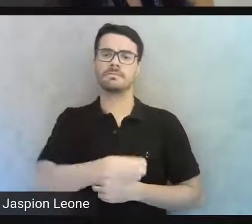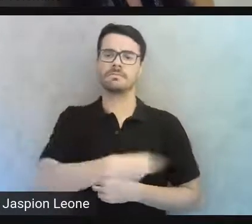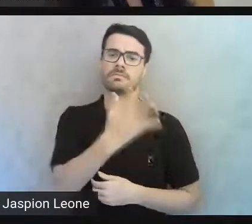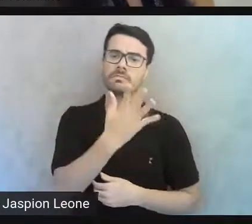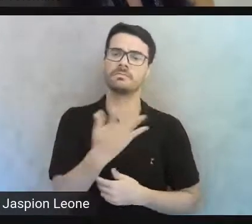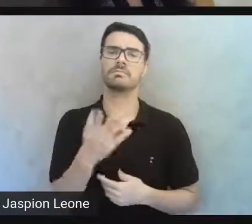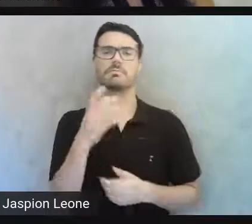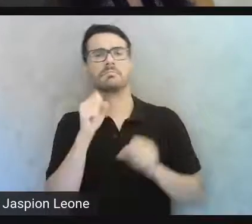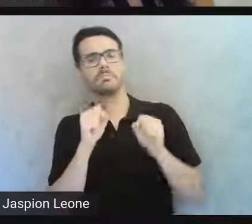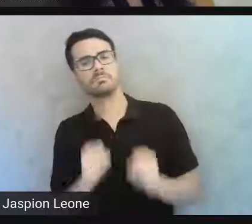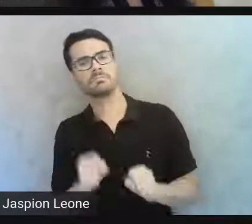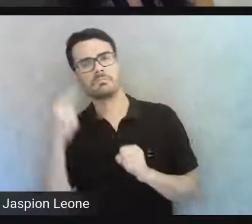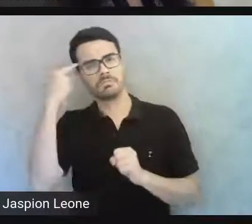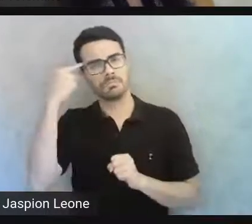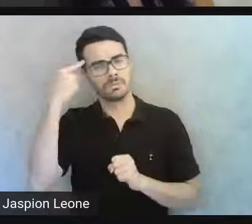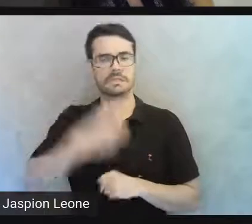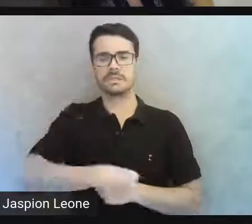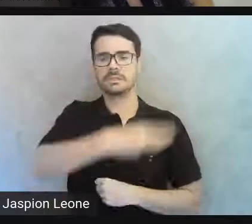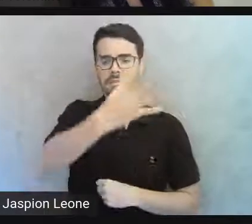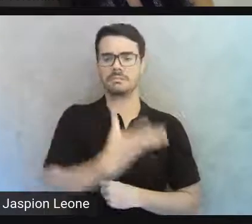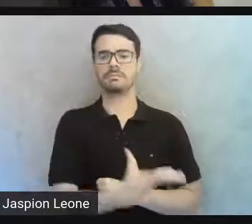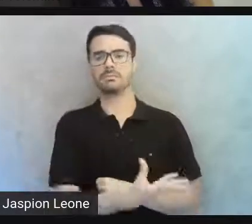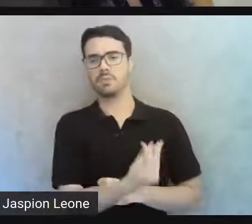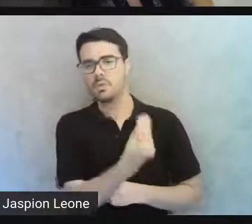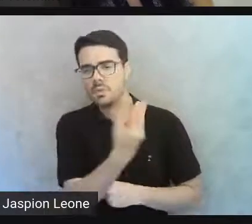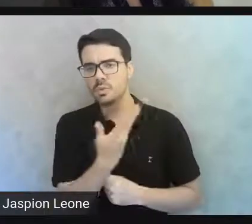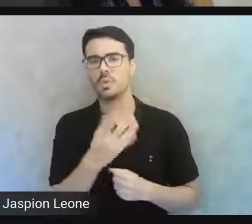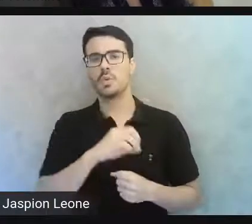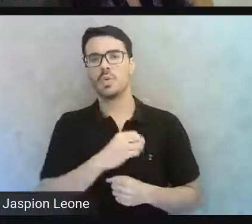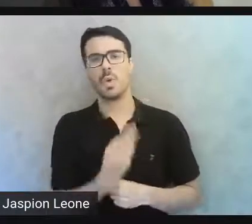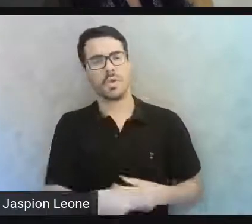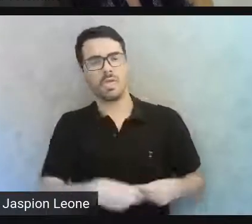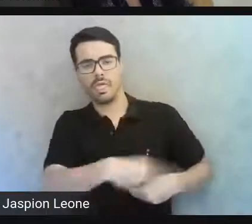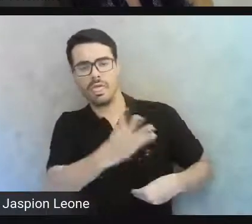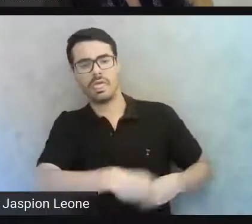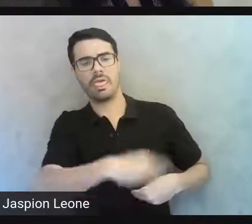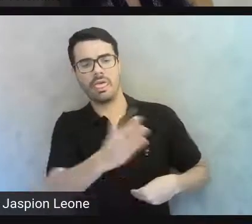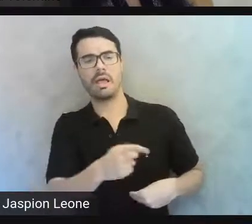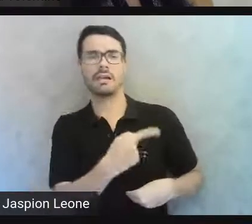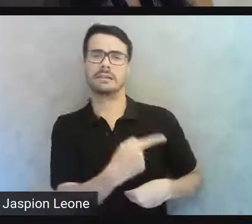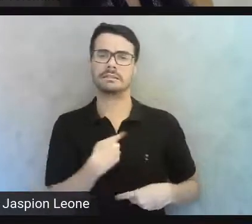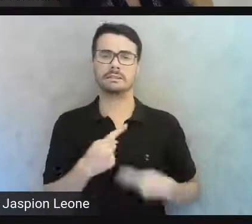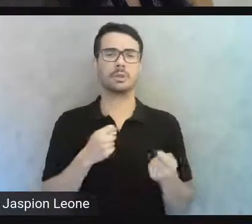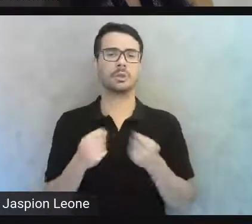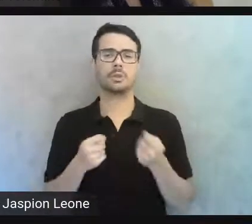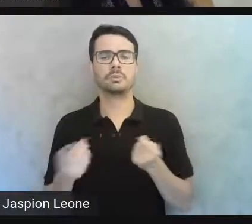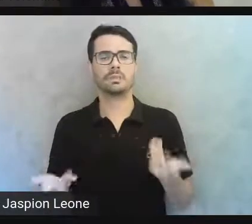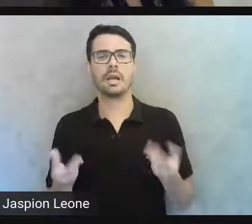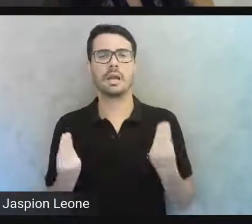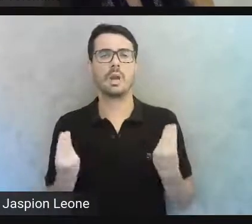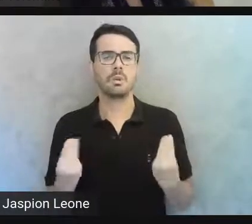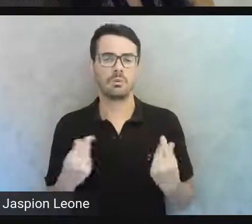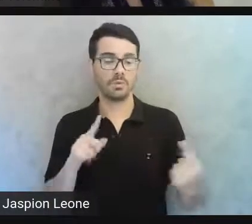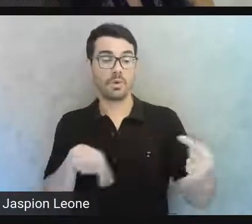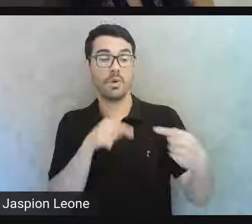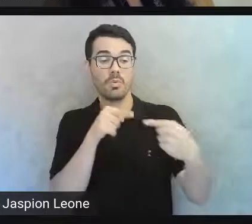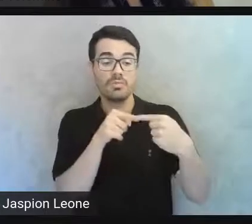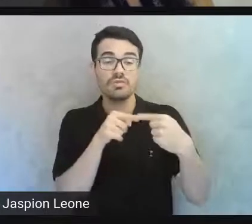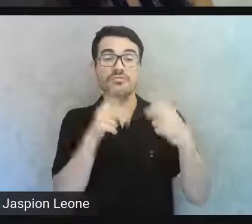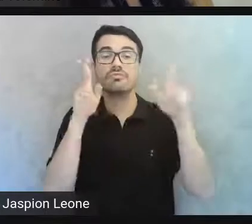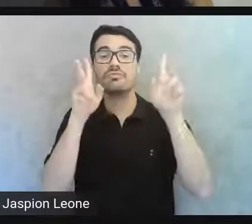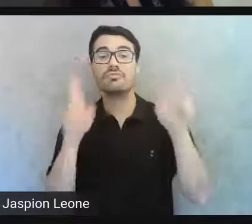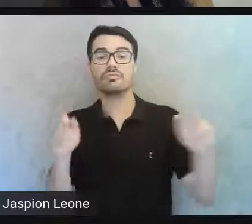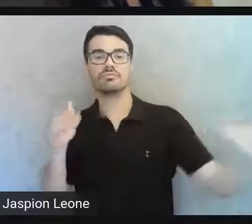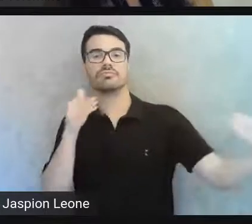achar que a gente está gastando demais, ou fulano está gastando demais, eu estou querendo economizar. Mas quando os objetivos eles são comuns,